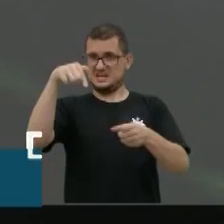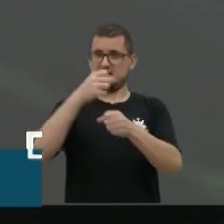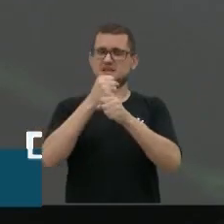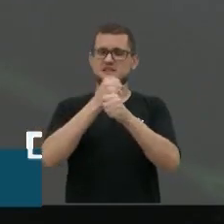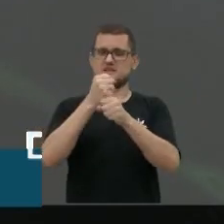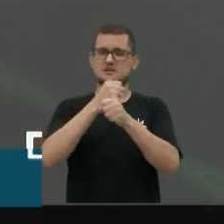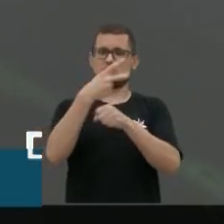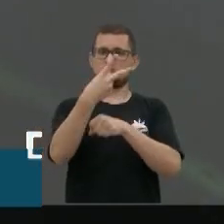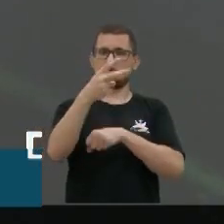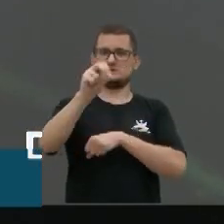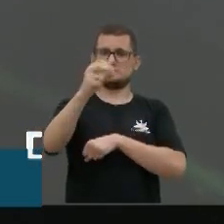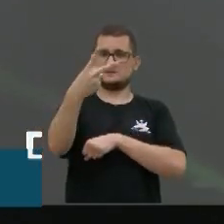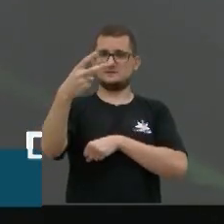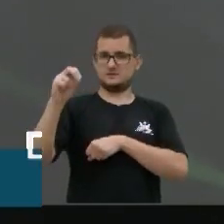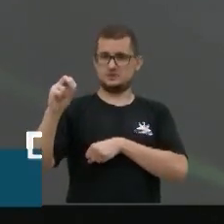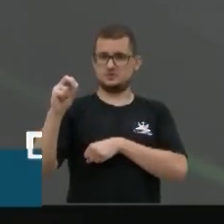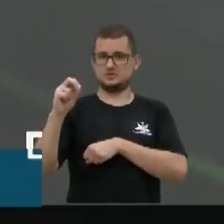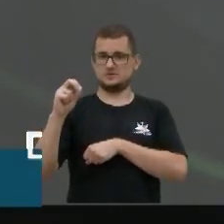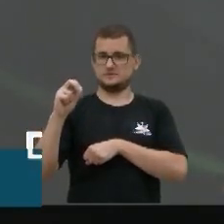de 2020.